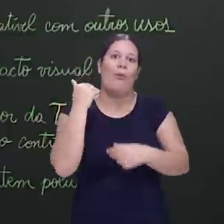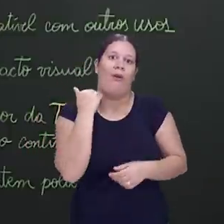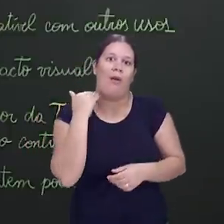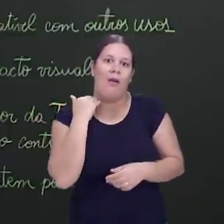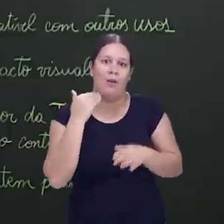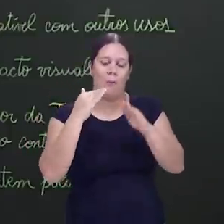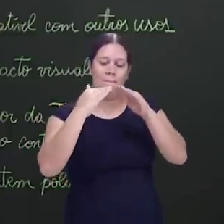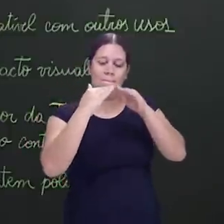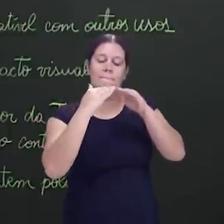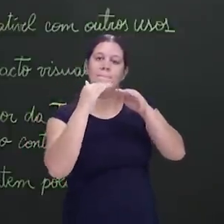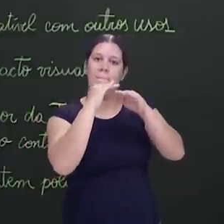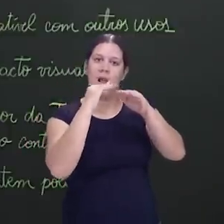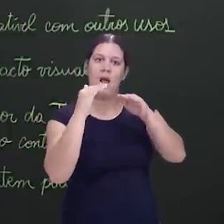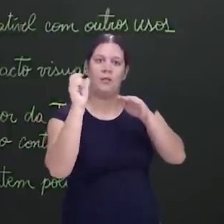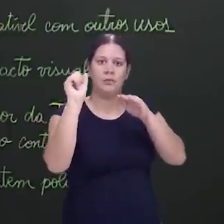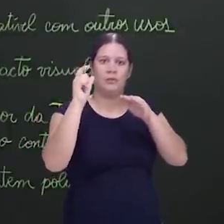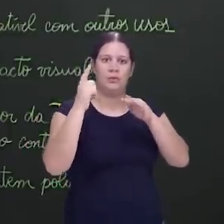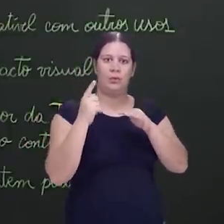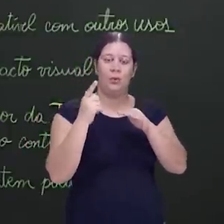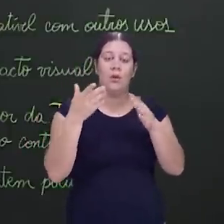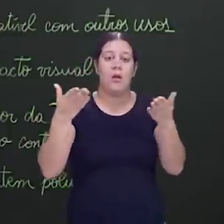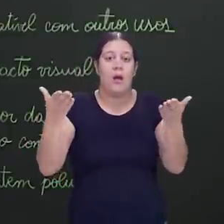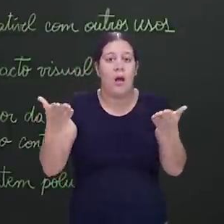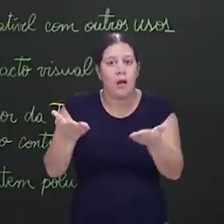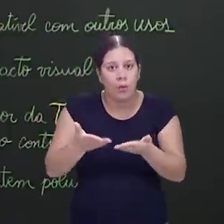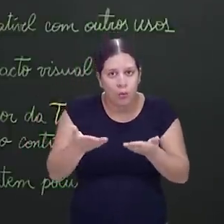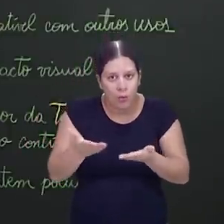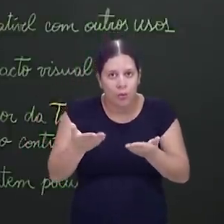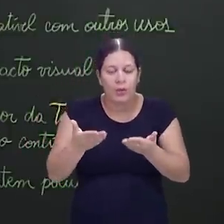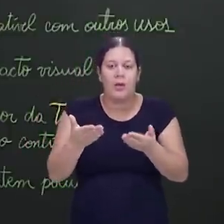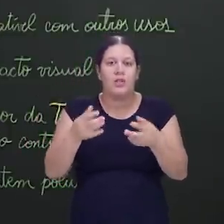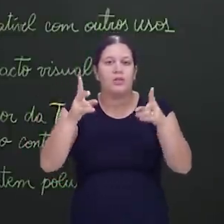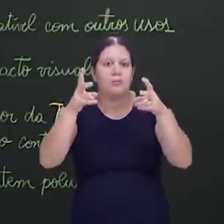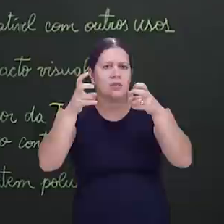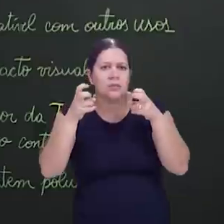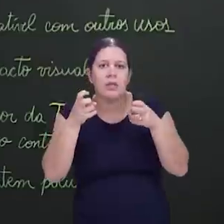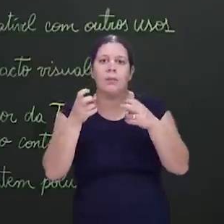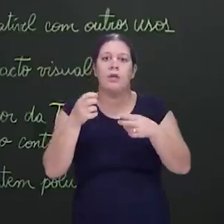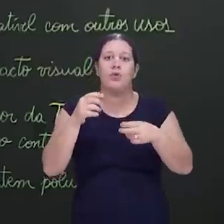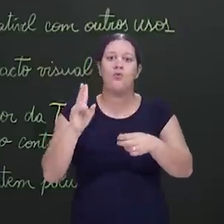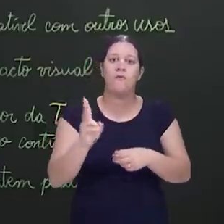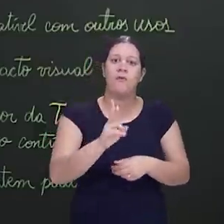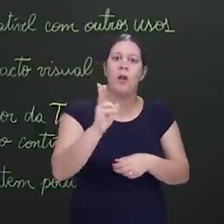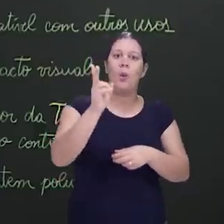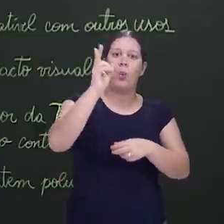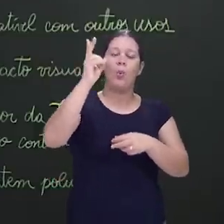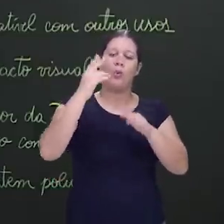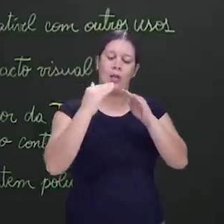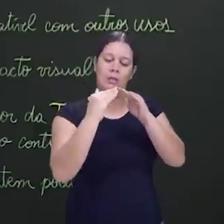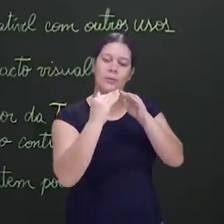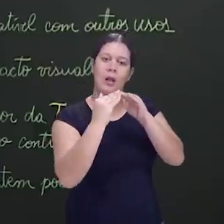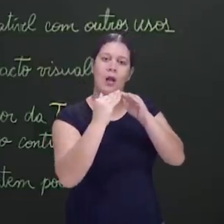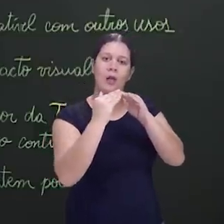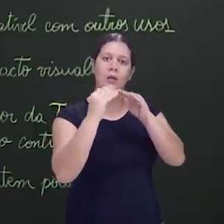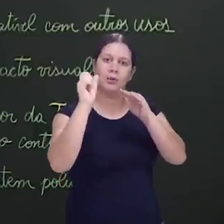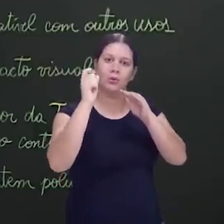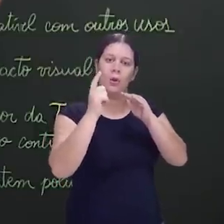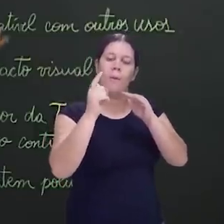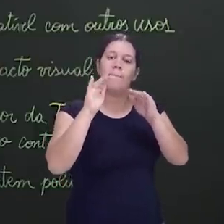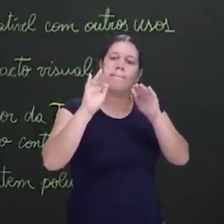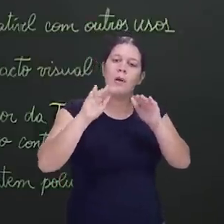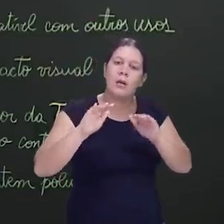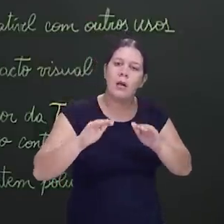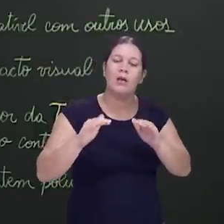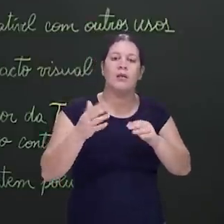E percebe-se nos últimos anos uma queda nesse custo. Então é interessante, Muitas até antes era algo que só as